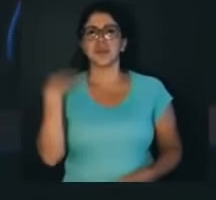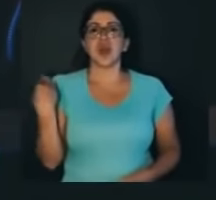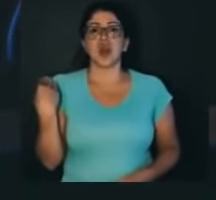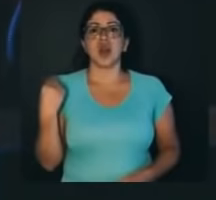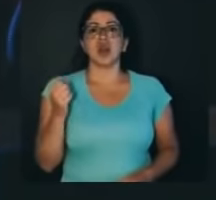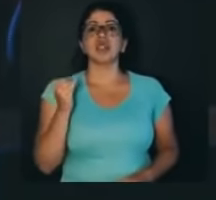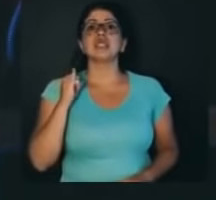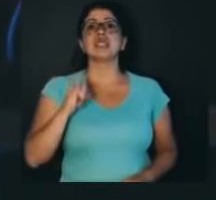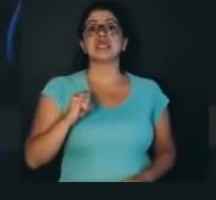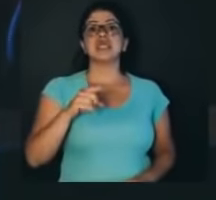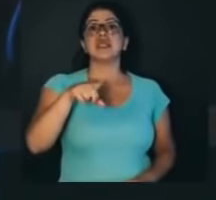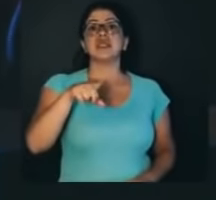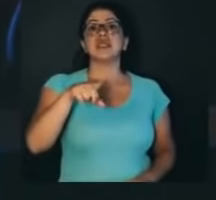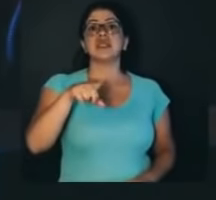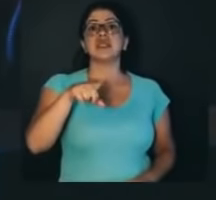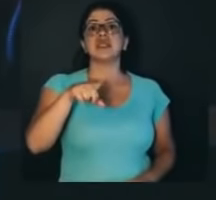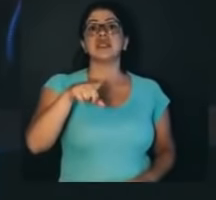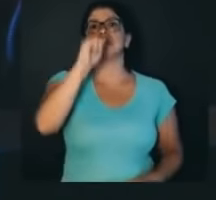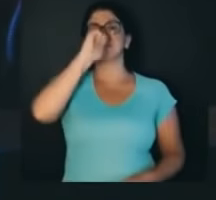se você quebrar o ciclo,